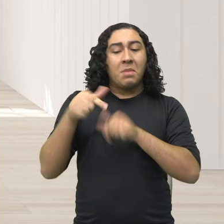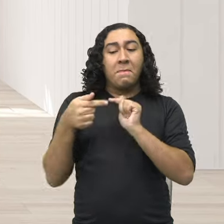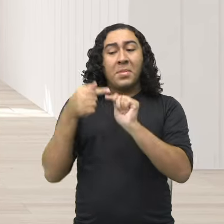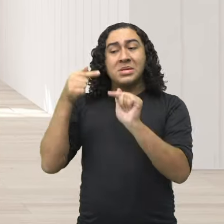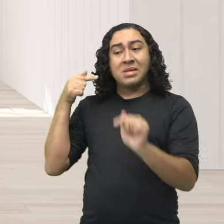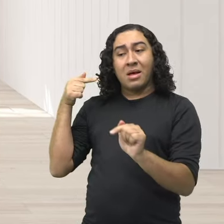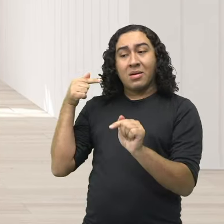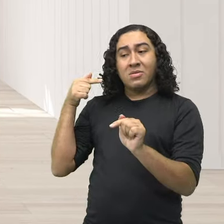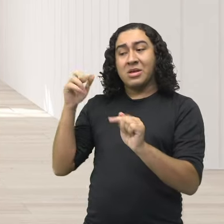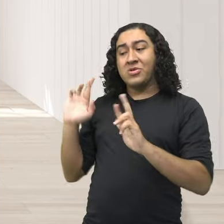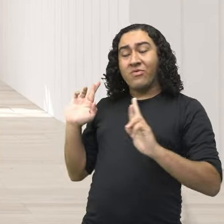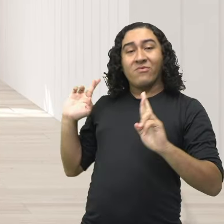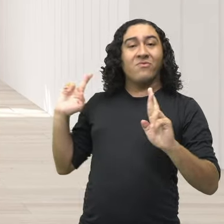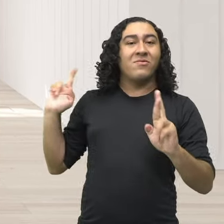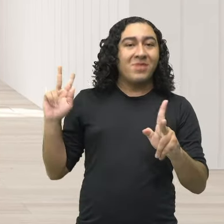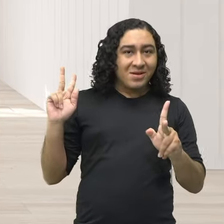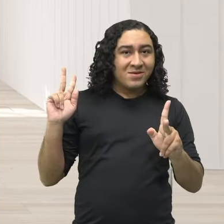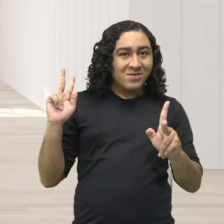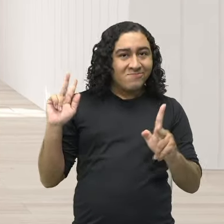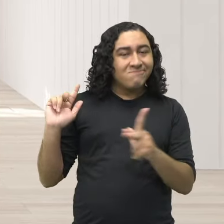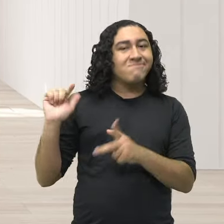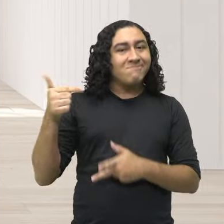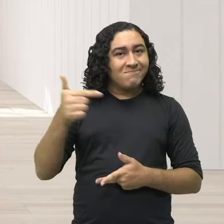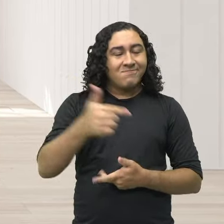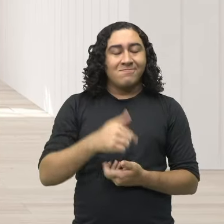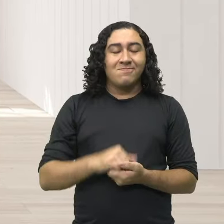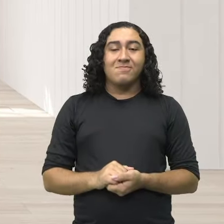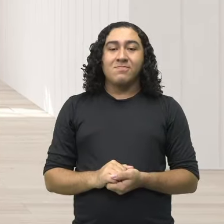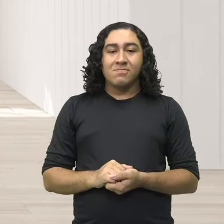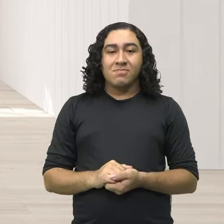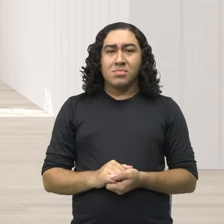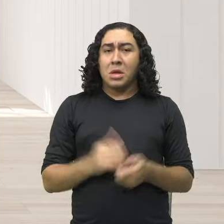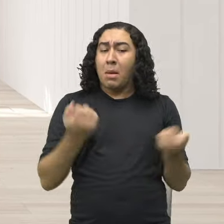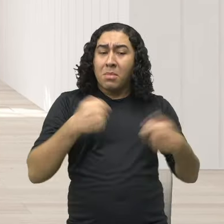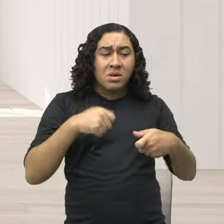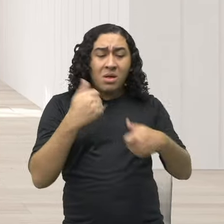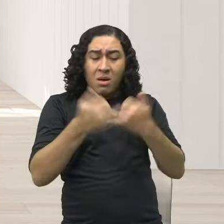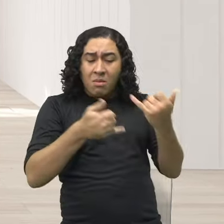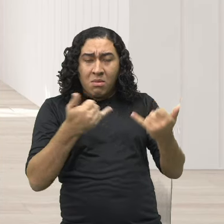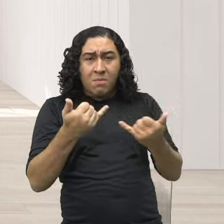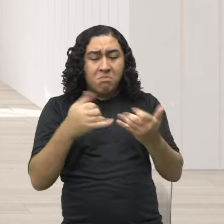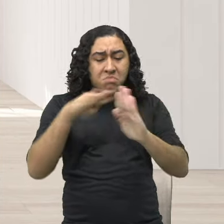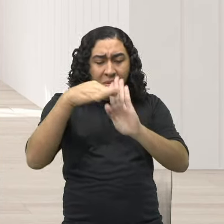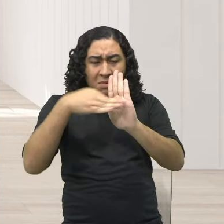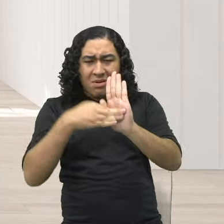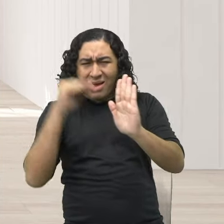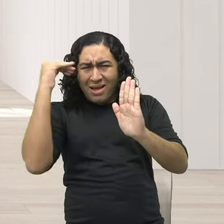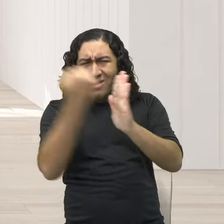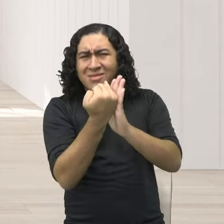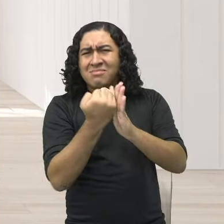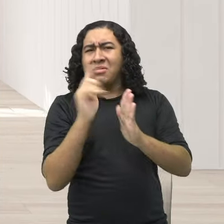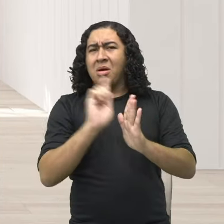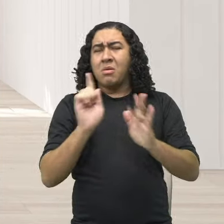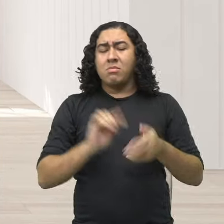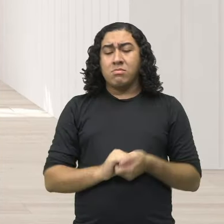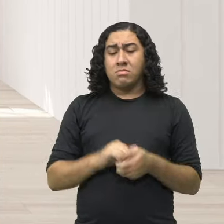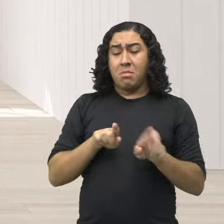tempos são decididamente outros. Não precisa de manual de instrução. "E o que é que ela